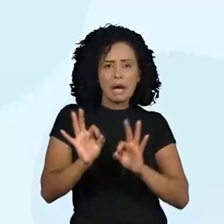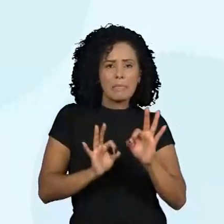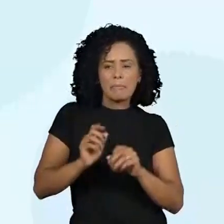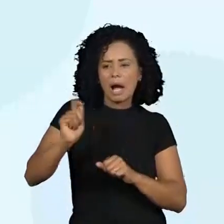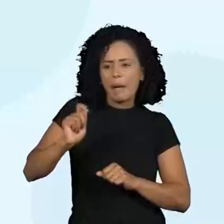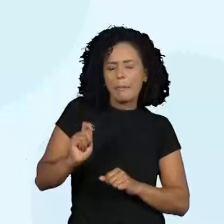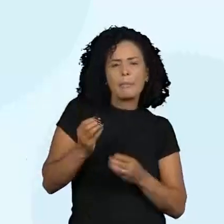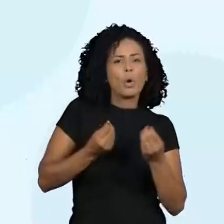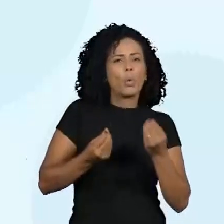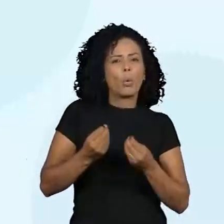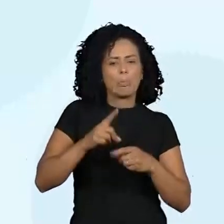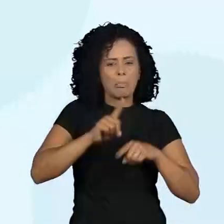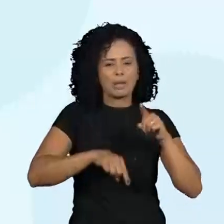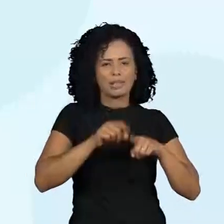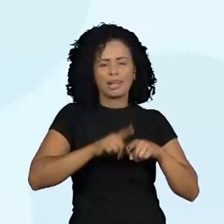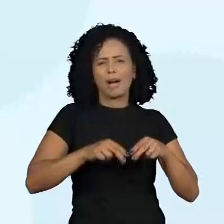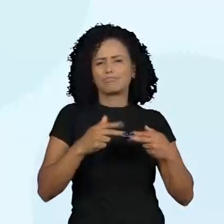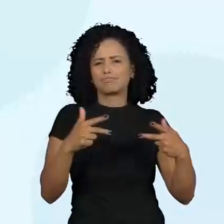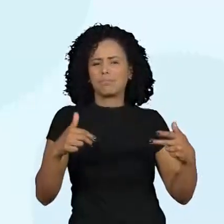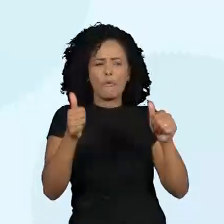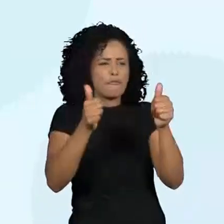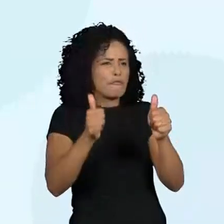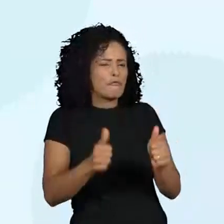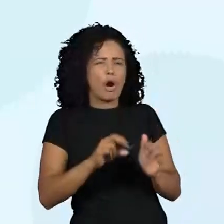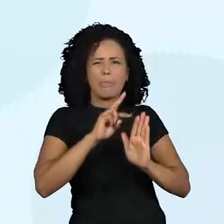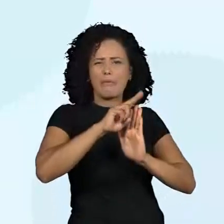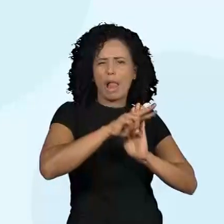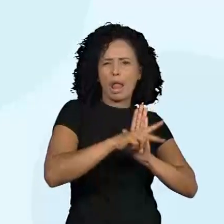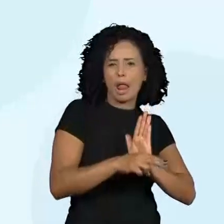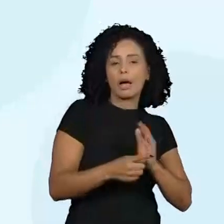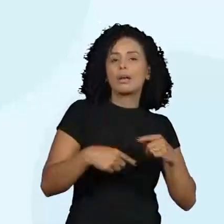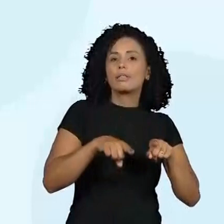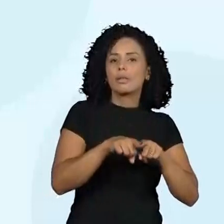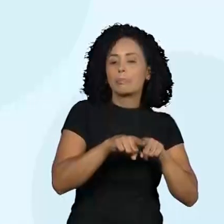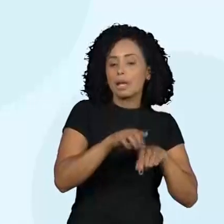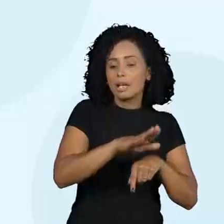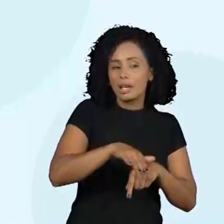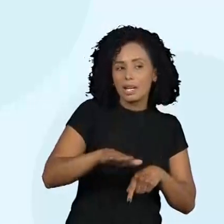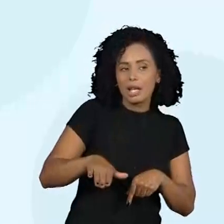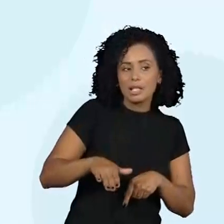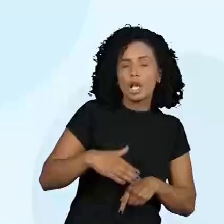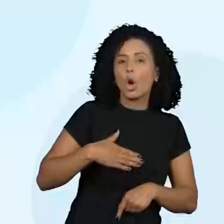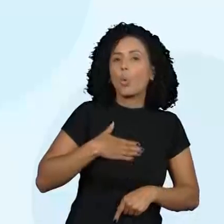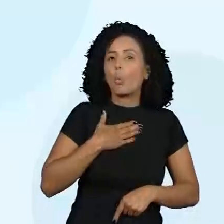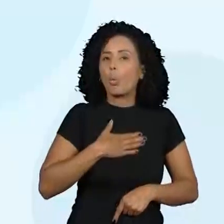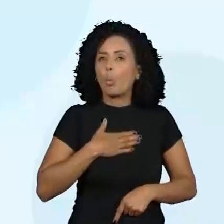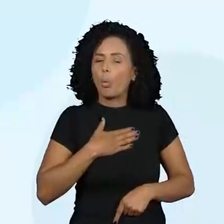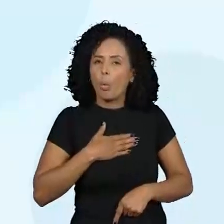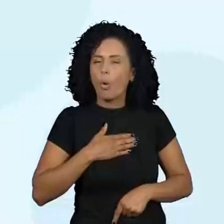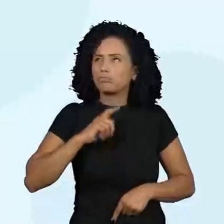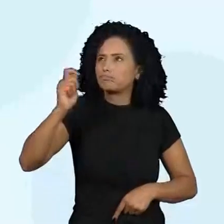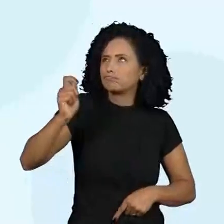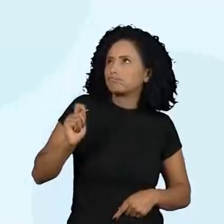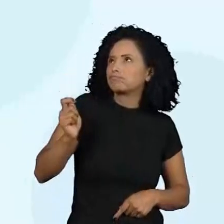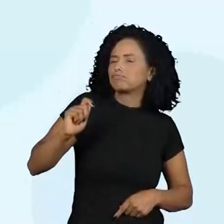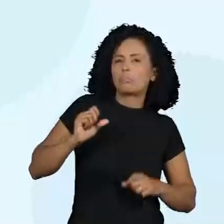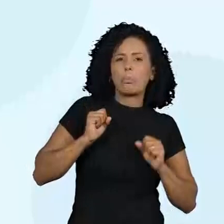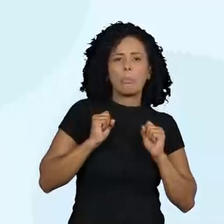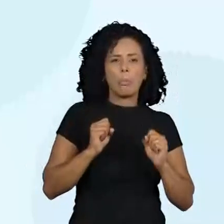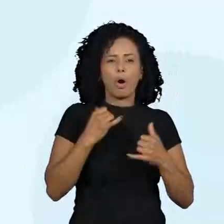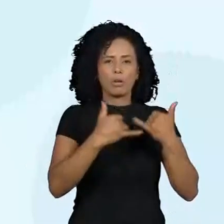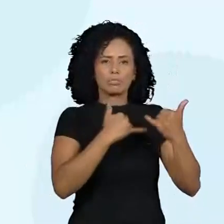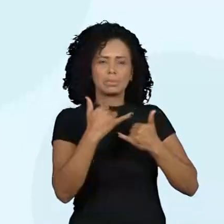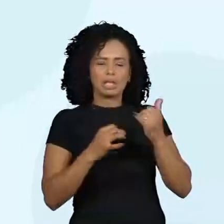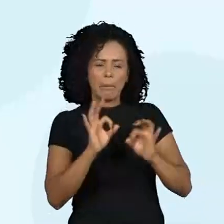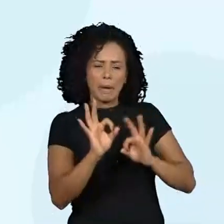materiais, formas e tamanhos. Se as crianças conseguem empinar, já é o suficiente para brincar.